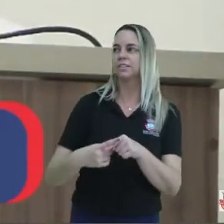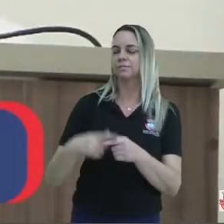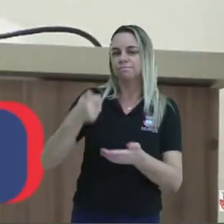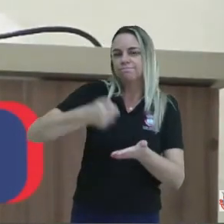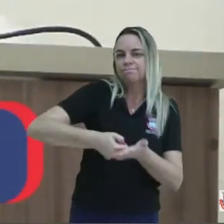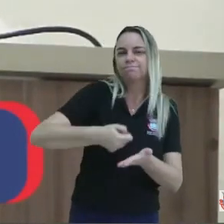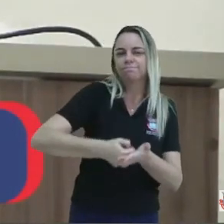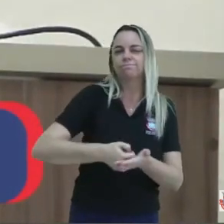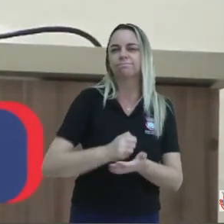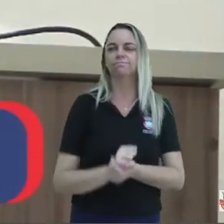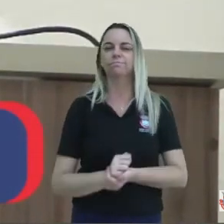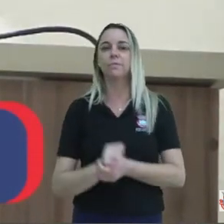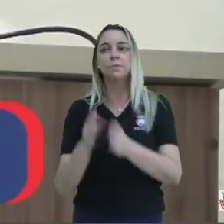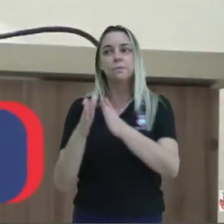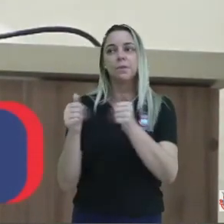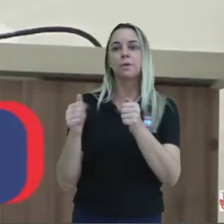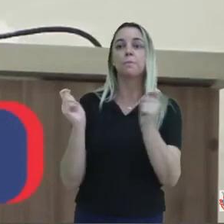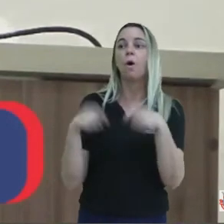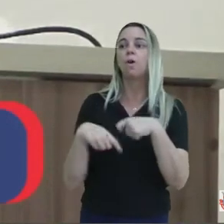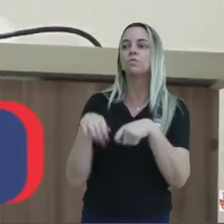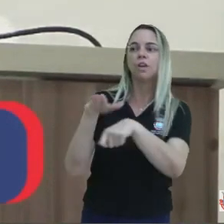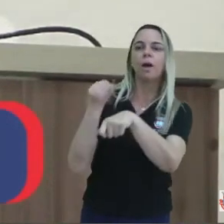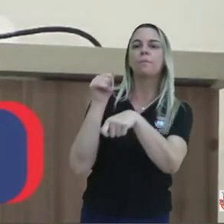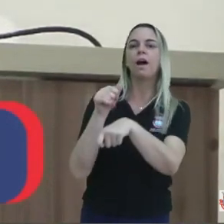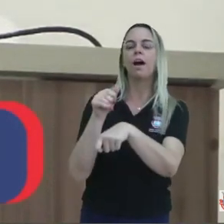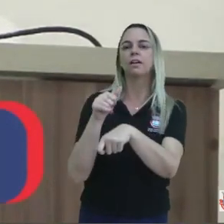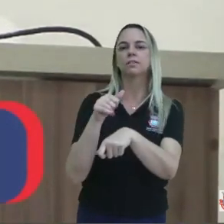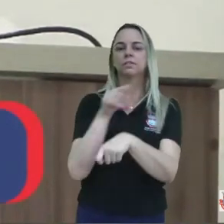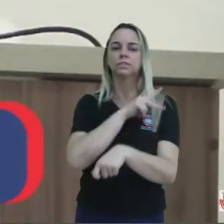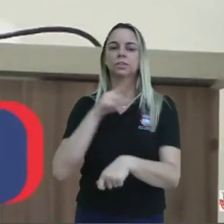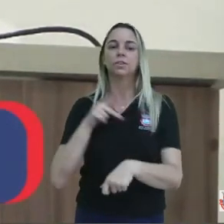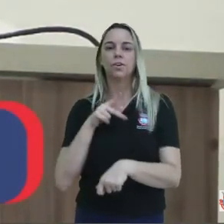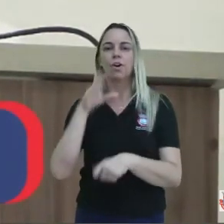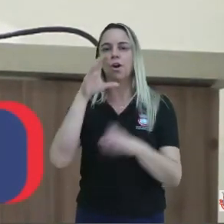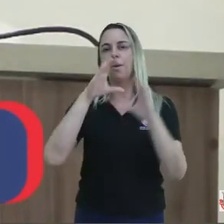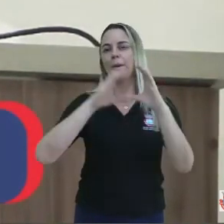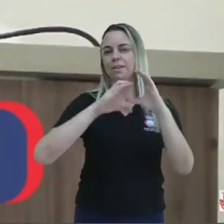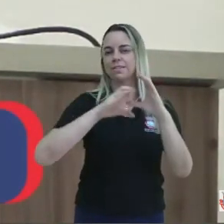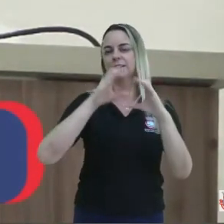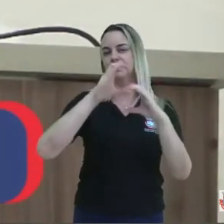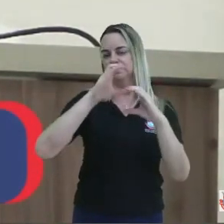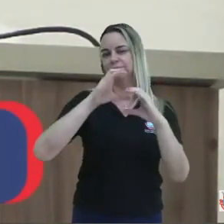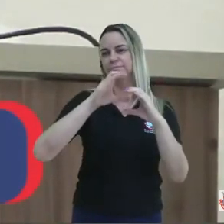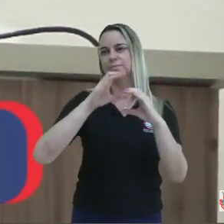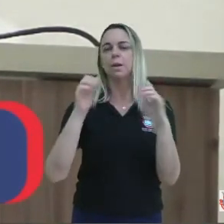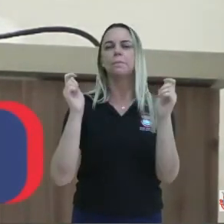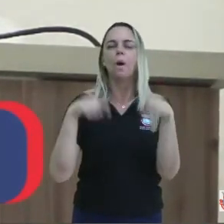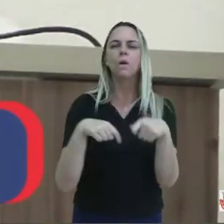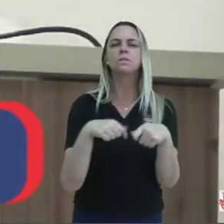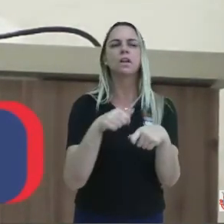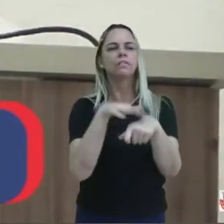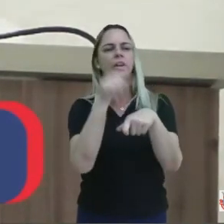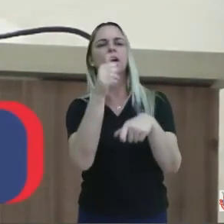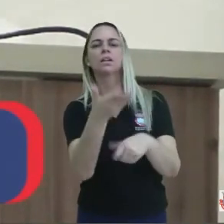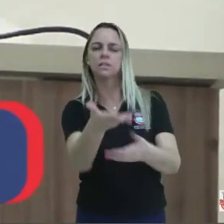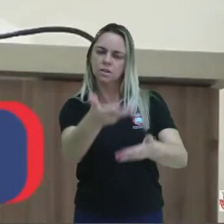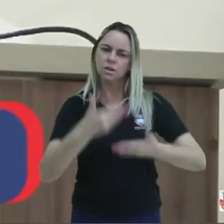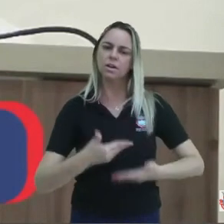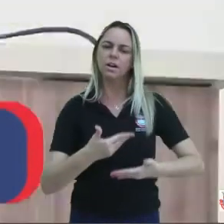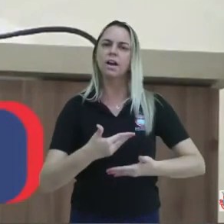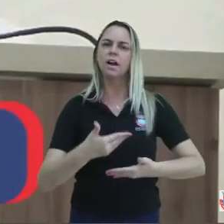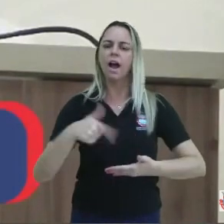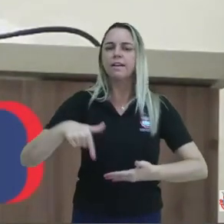ruas também que você está pedindo para consertar os calçamentos. E quero fazer um pedido aqui ao